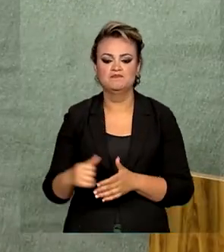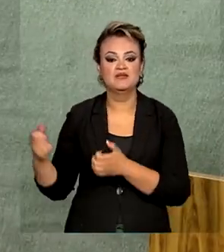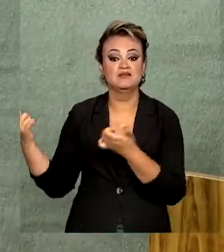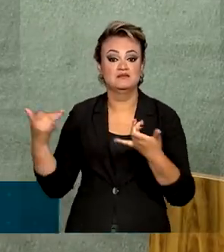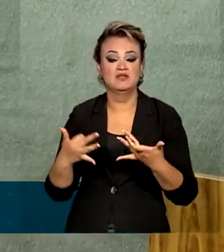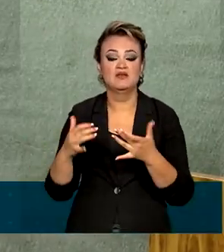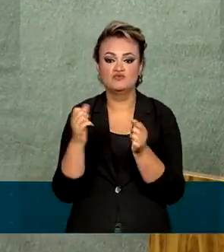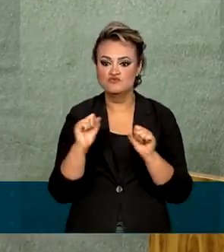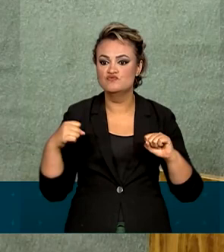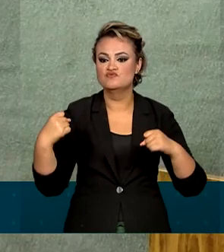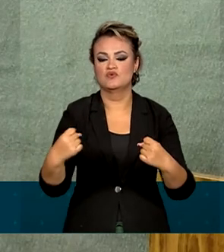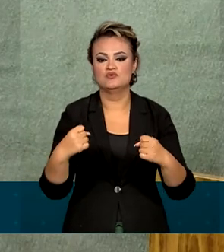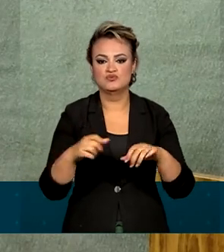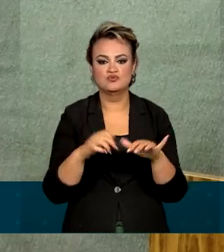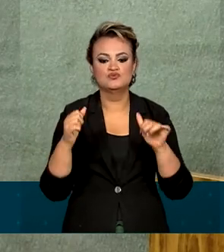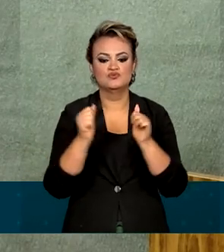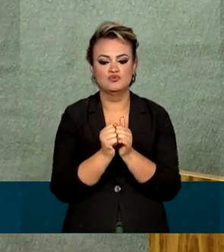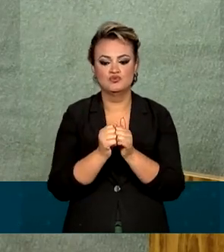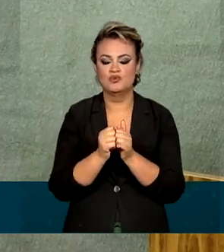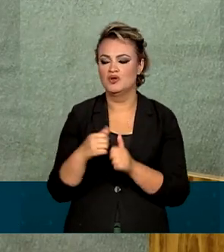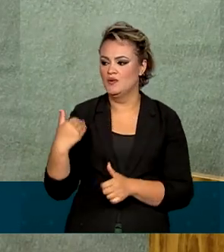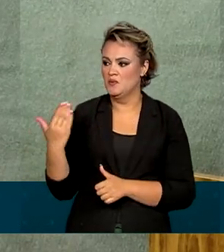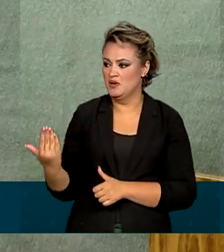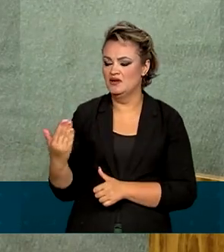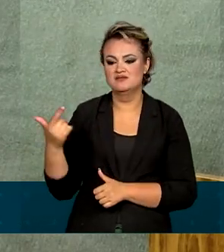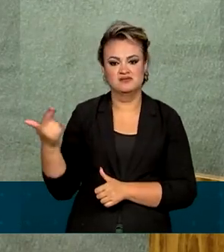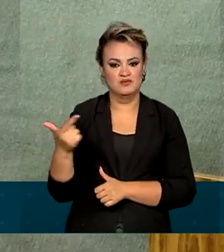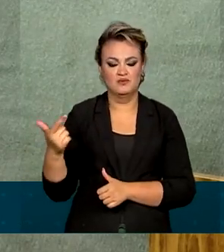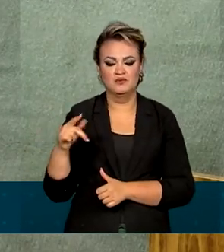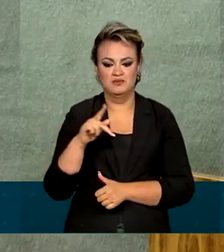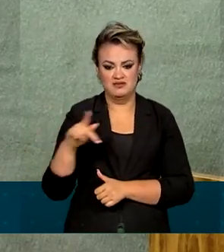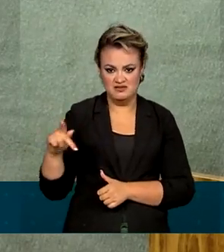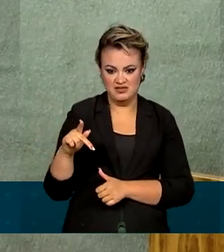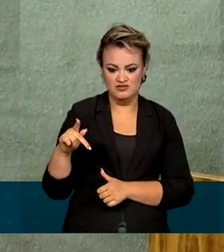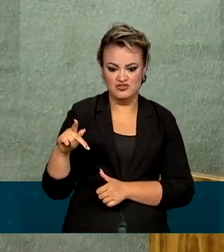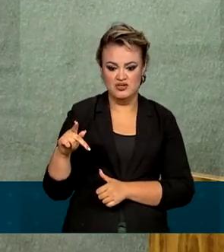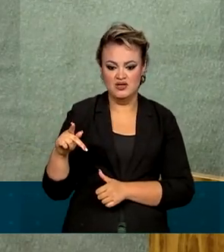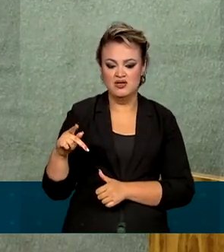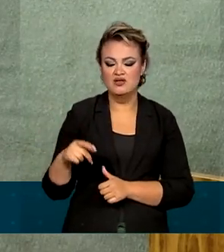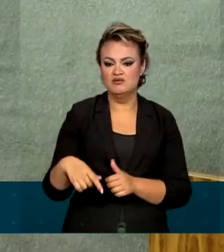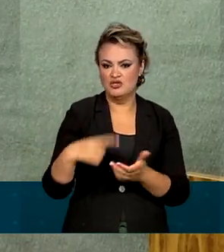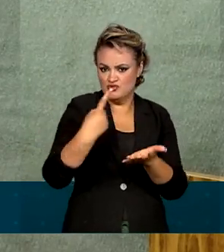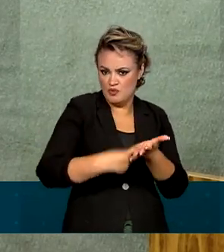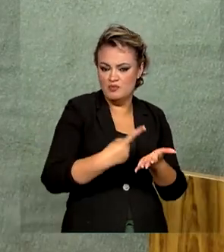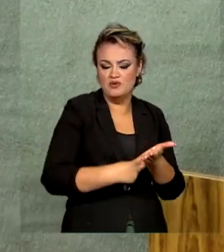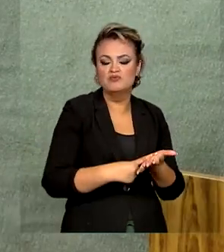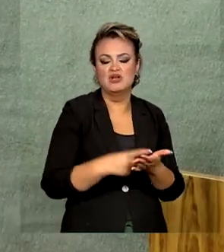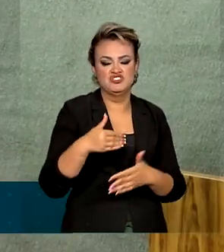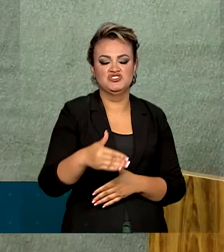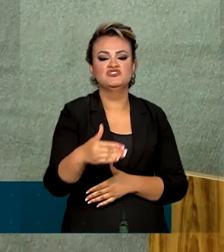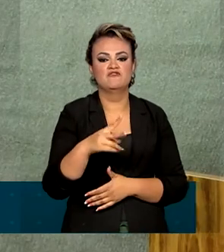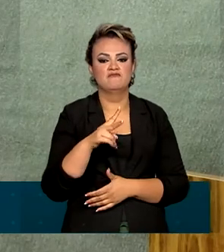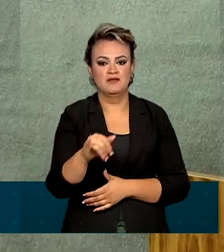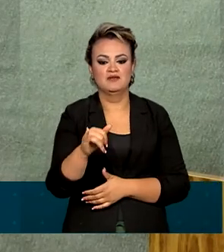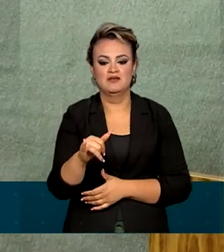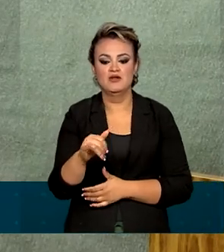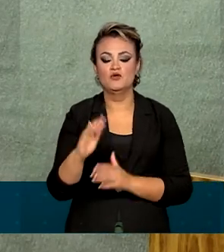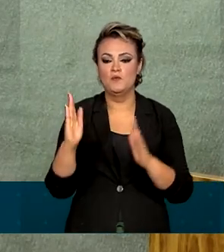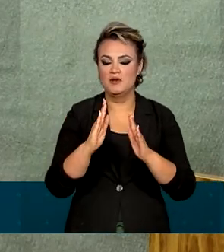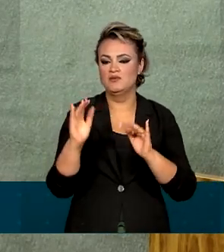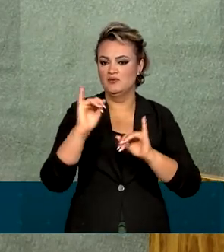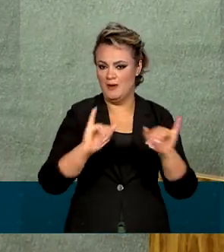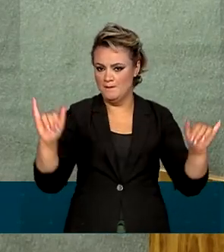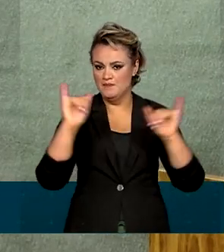para, juntamente com meu querido companheiro Geraldo Alckmin, cumprir o compromisso que assumi não apenas durante a